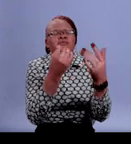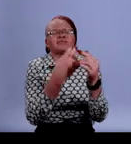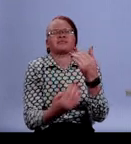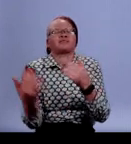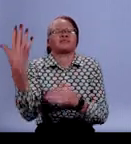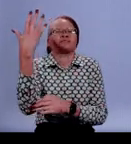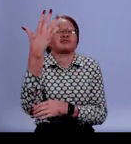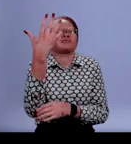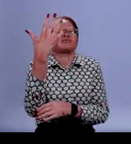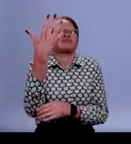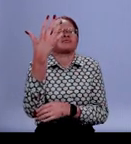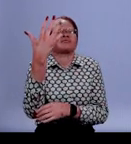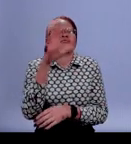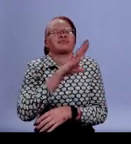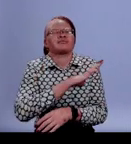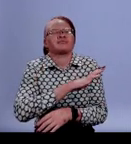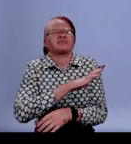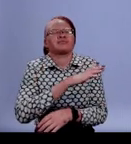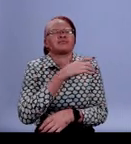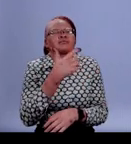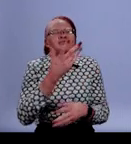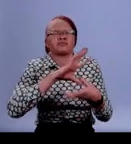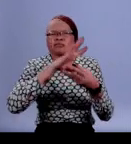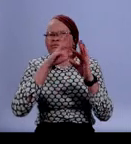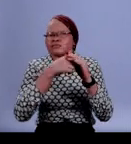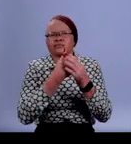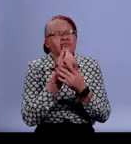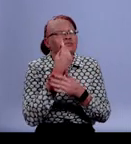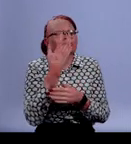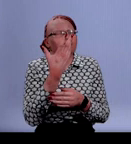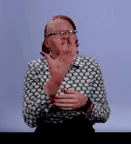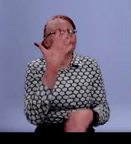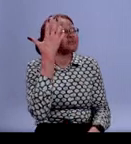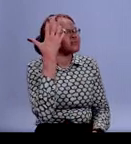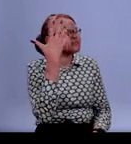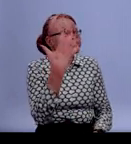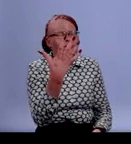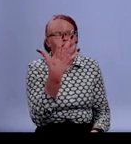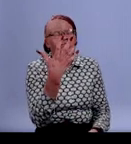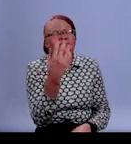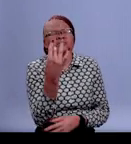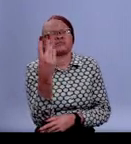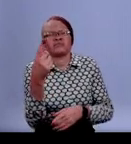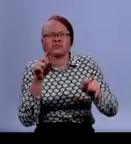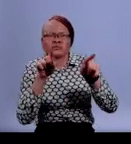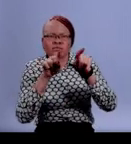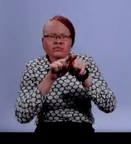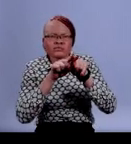elevado a 5 temos aqui um total de cinco fatores iguais